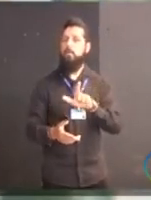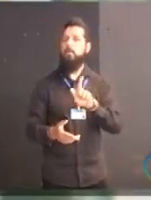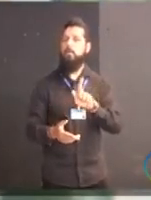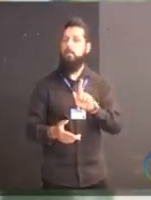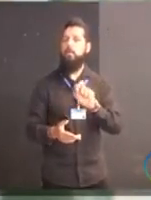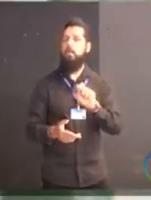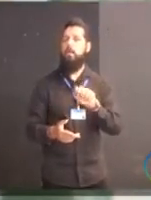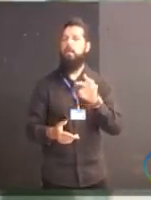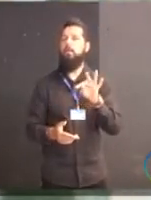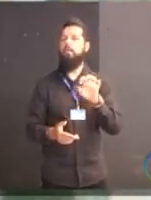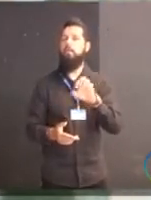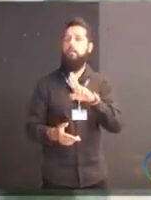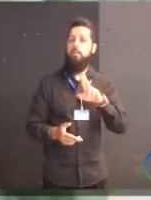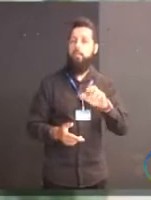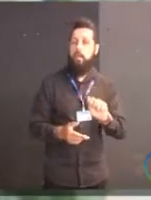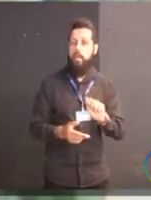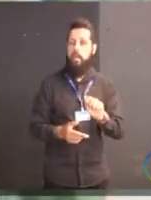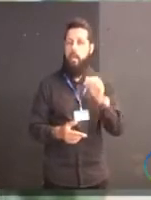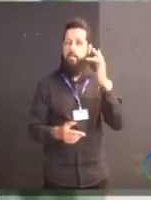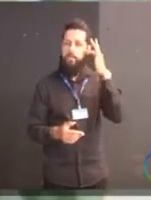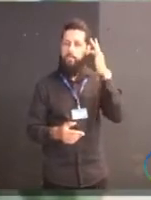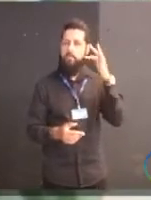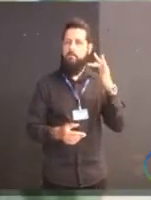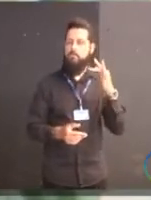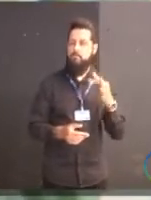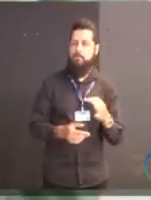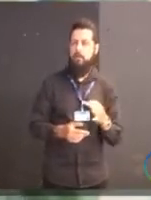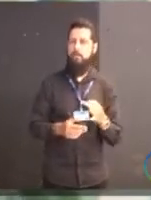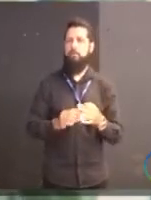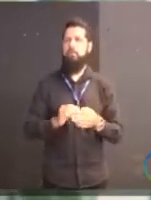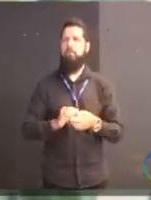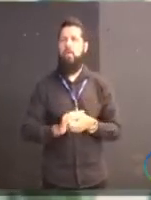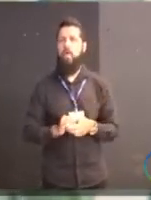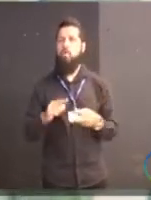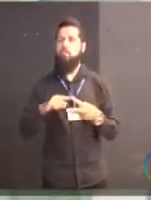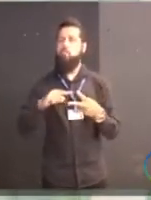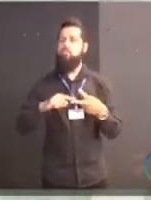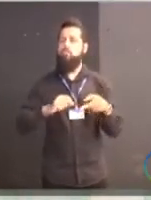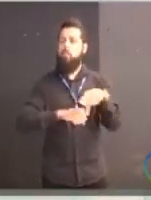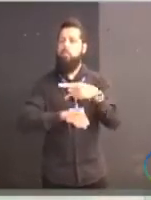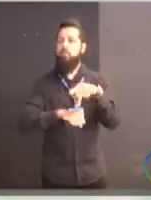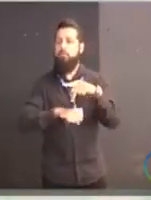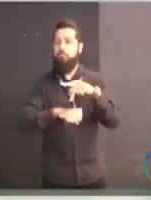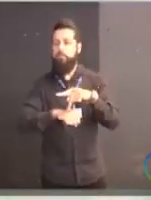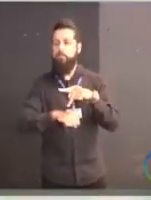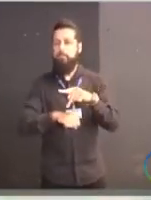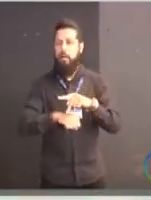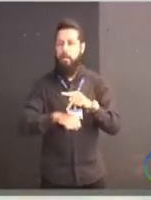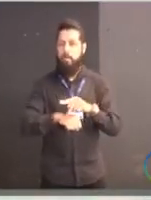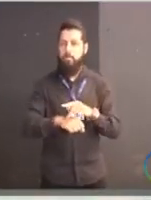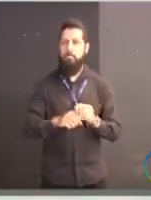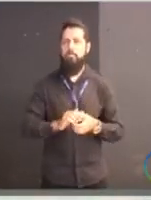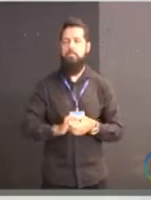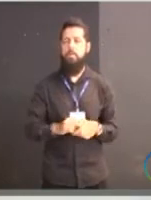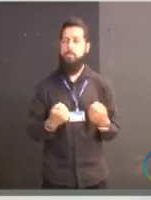países, incluindo a França, de onde recebemos a bênção da doutrina espírita,